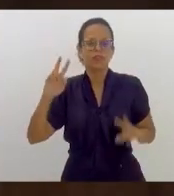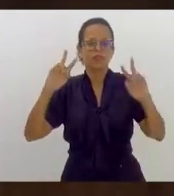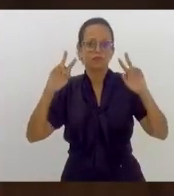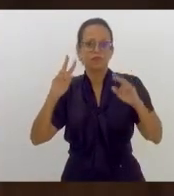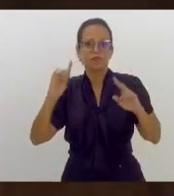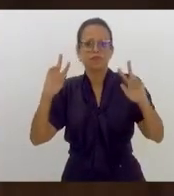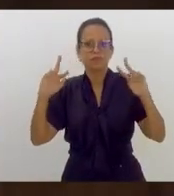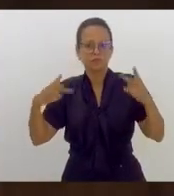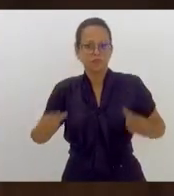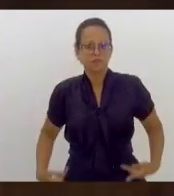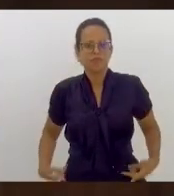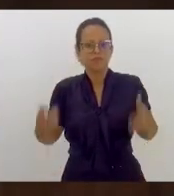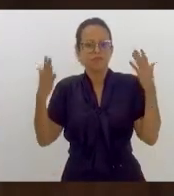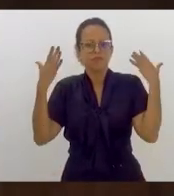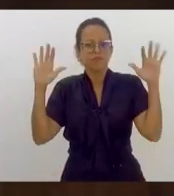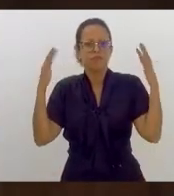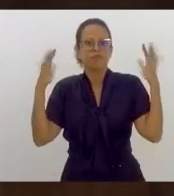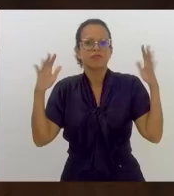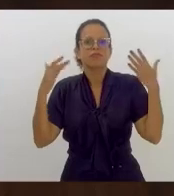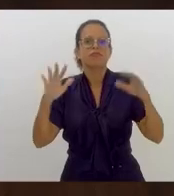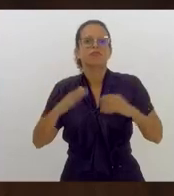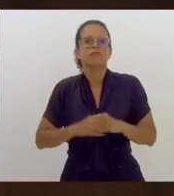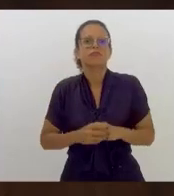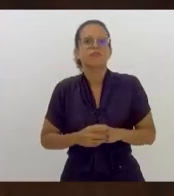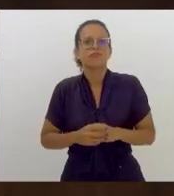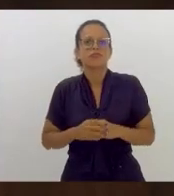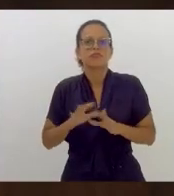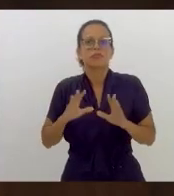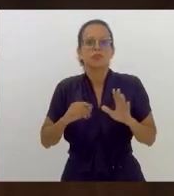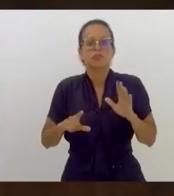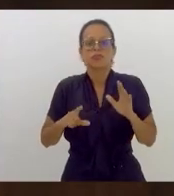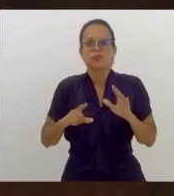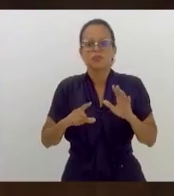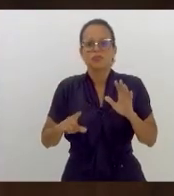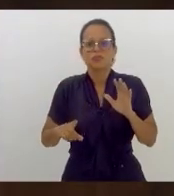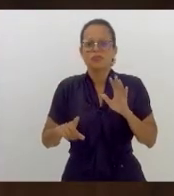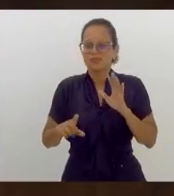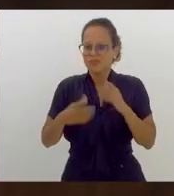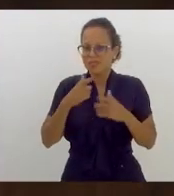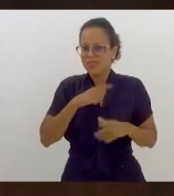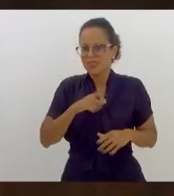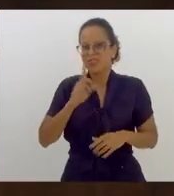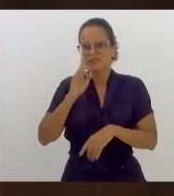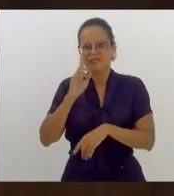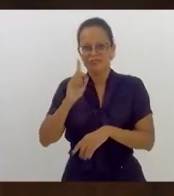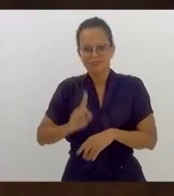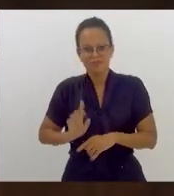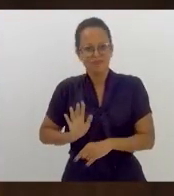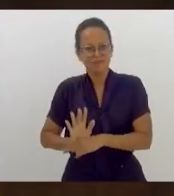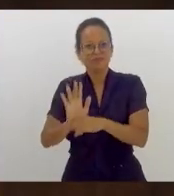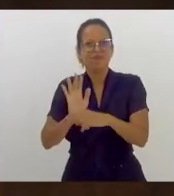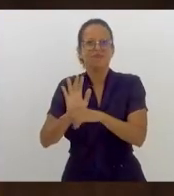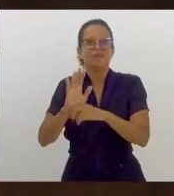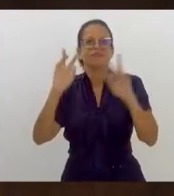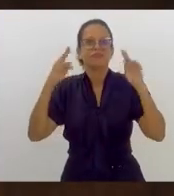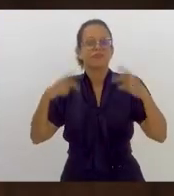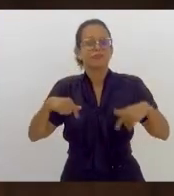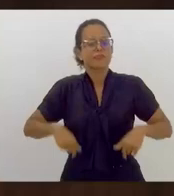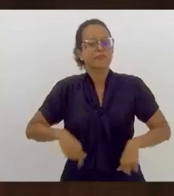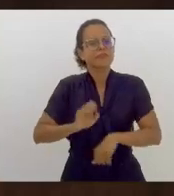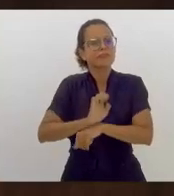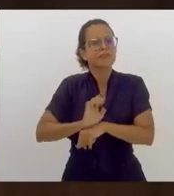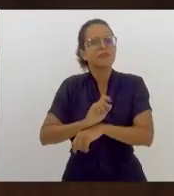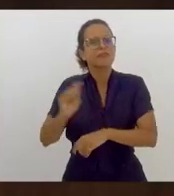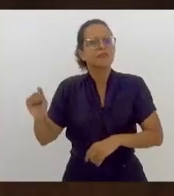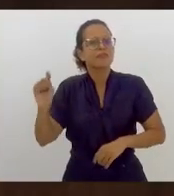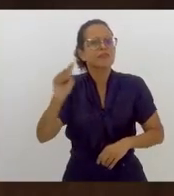para celebrar a Declaração Universal dos Direitos, mas ter a dimensão que aqui no nosso estado, onde há tantas